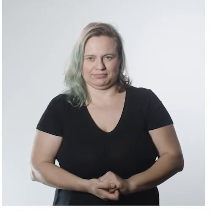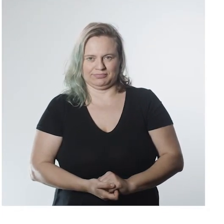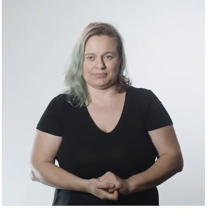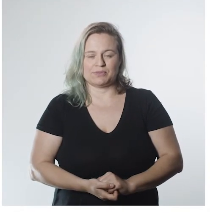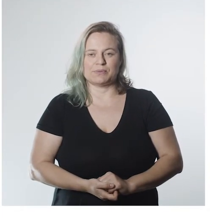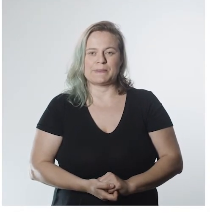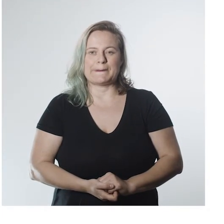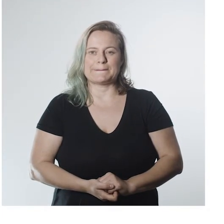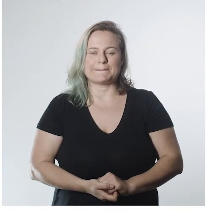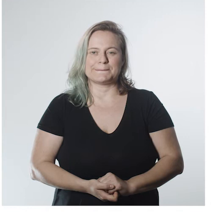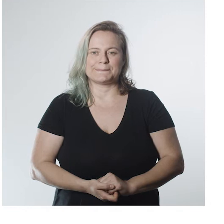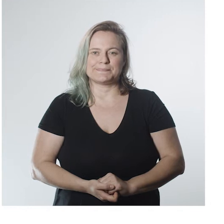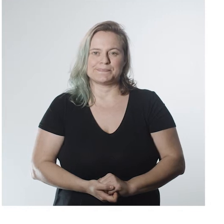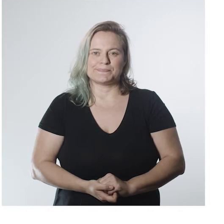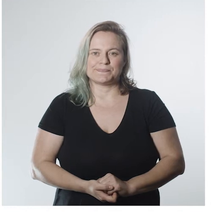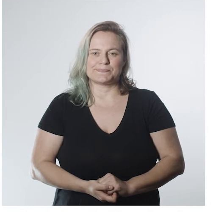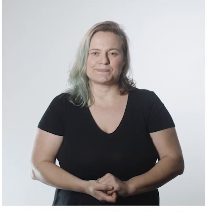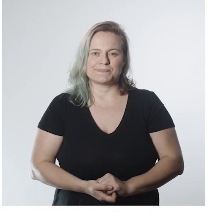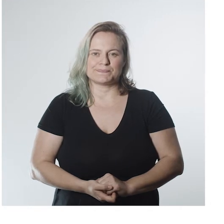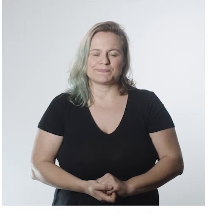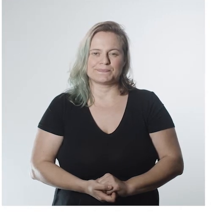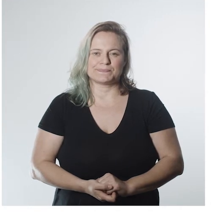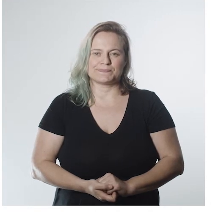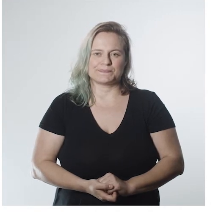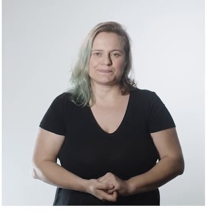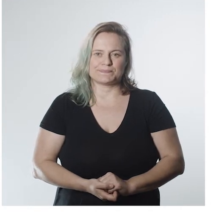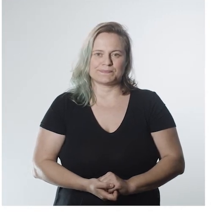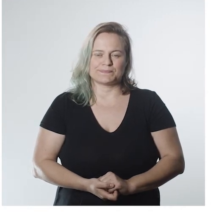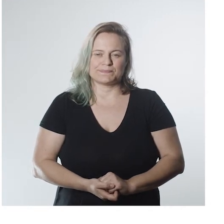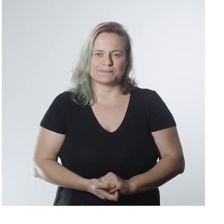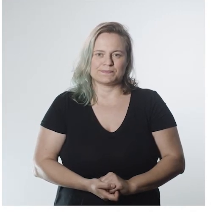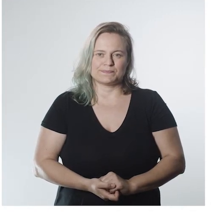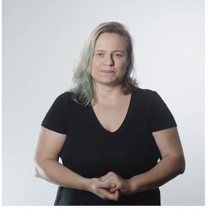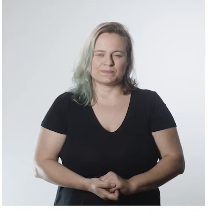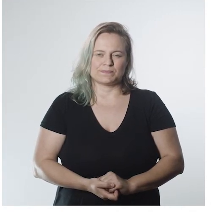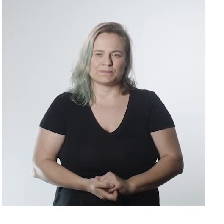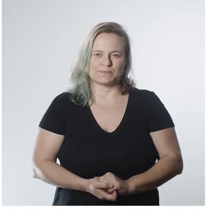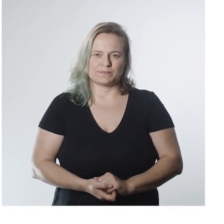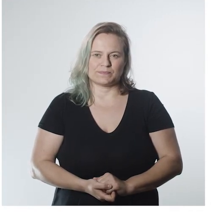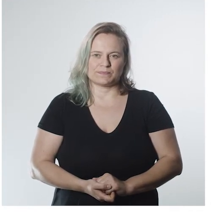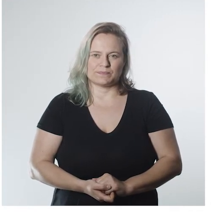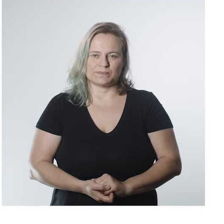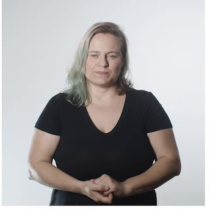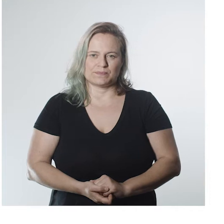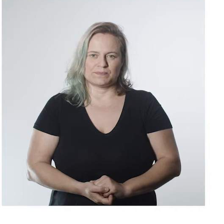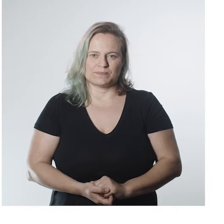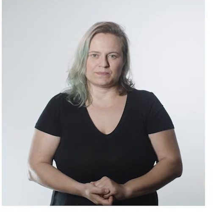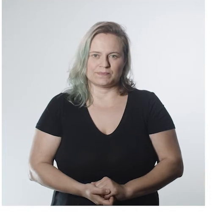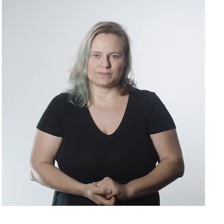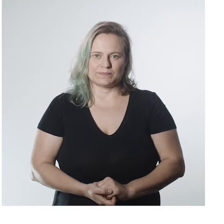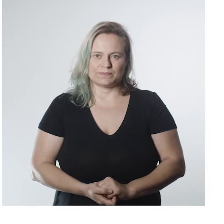Para a farofa, vamos usar 2 colheres de sopa de cebola picada, 1 dente de alho picado, 1 xícara de farinha de mandioca